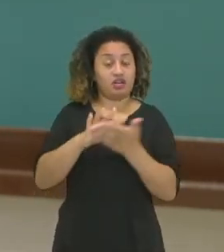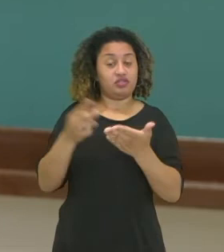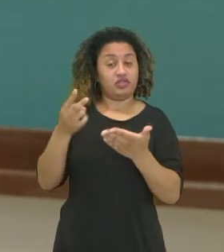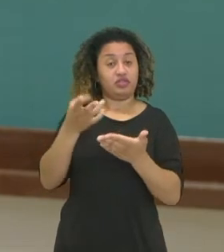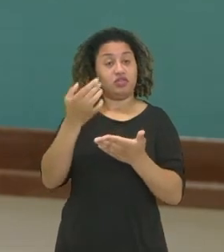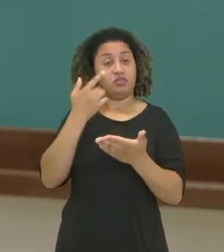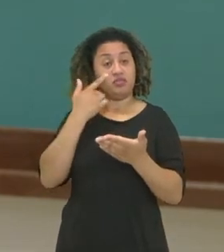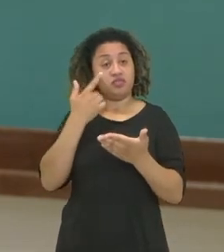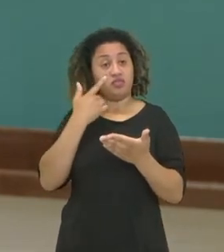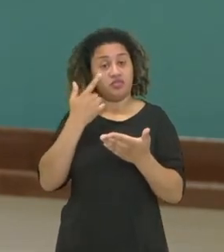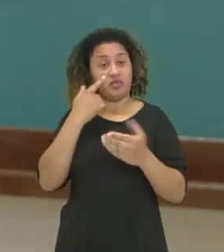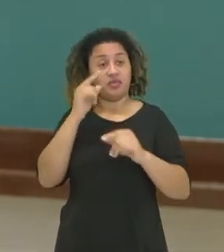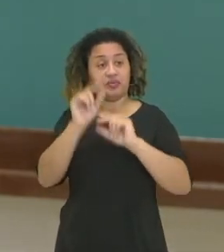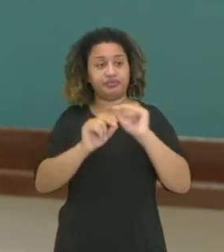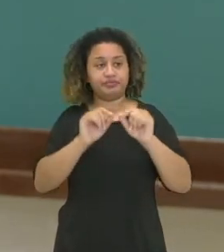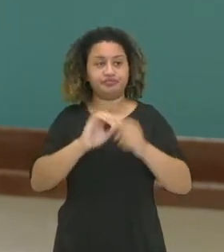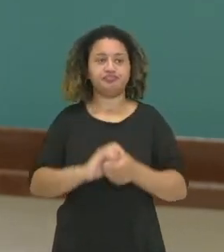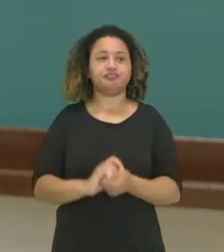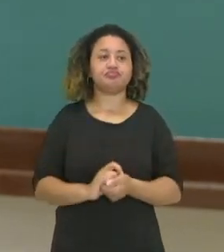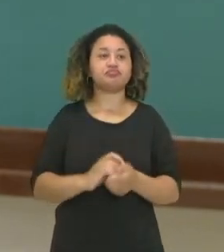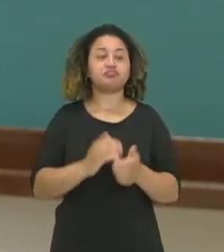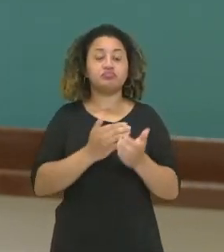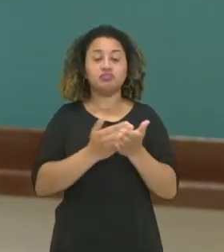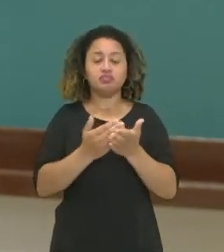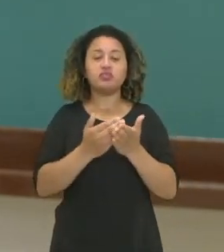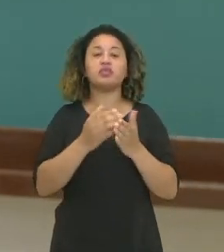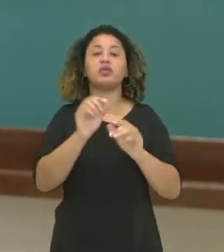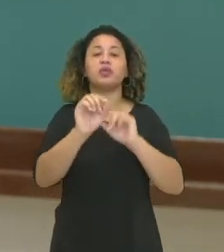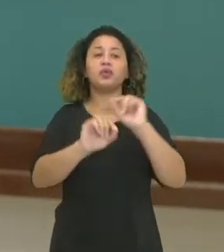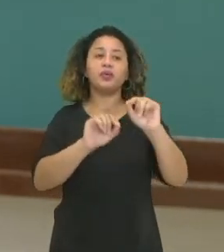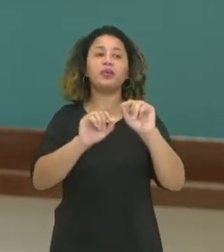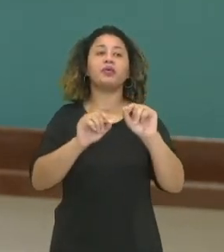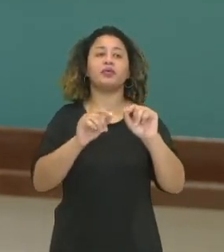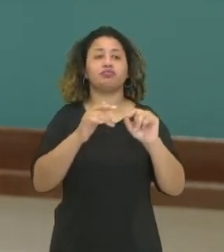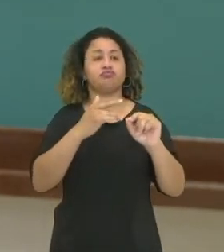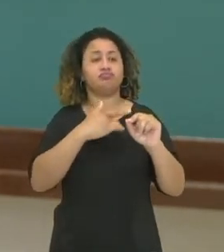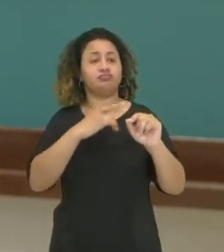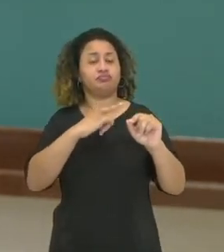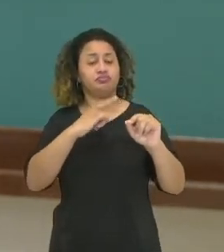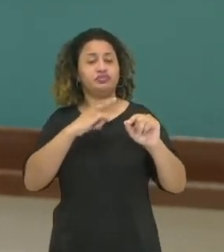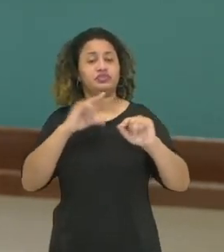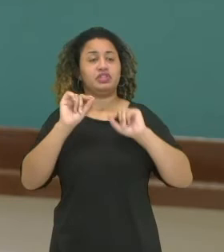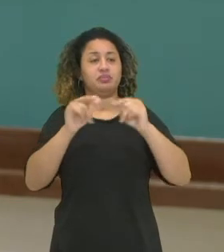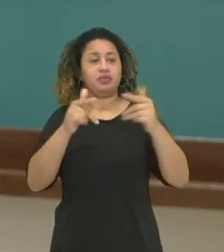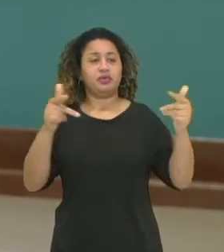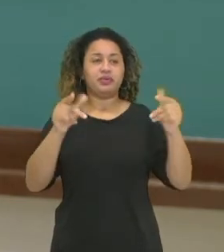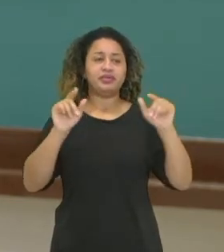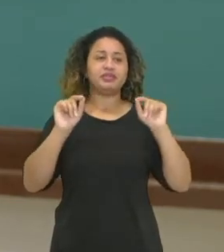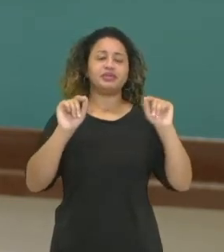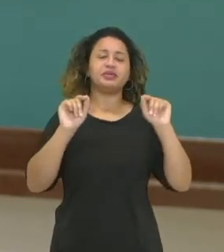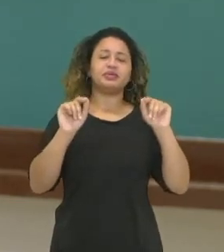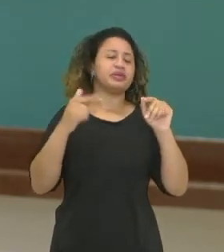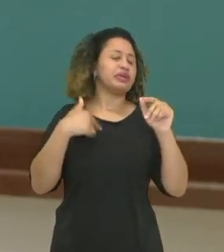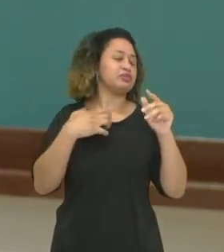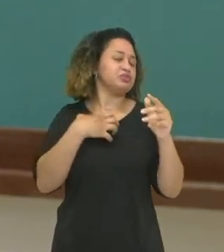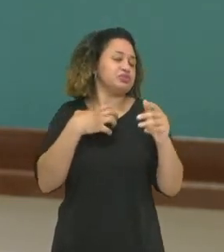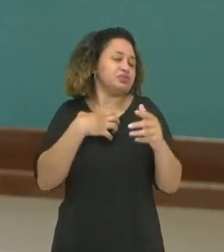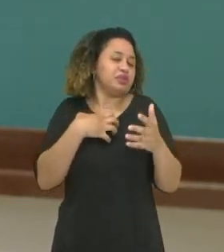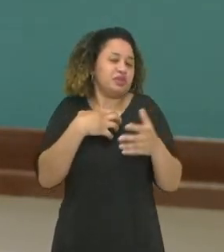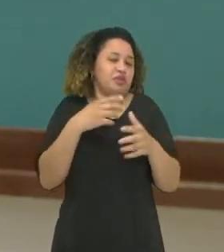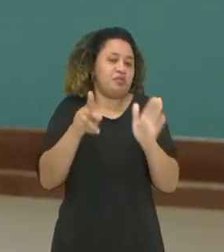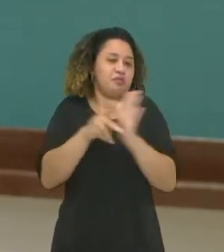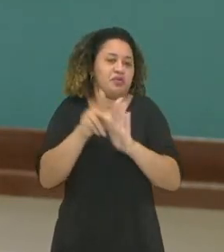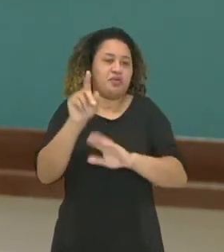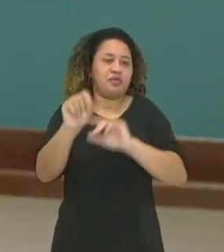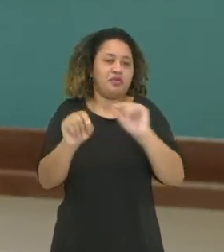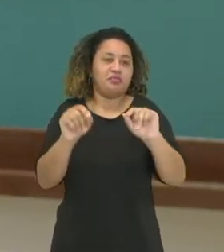analisar a atividade 2. Então, o início de romance traz uma atmosfera, né, um clima carregado